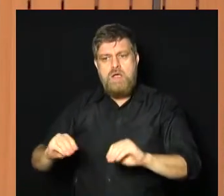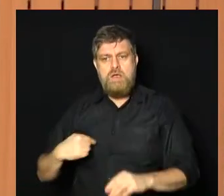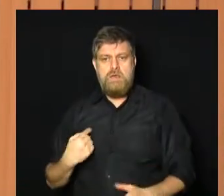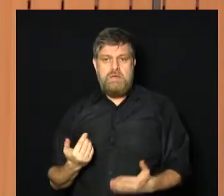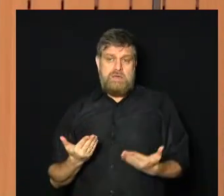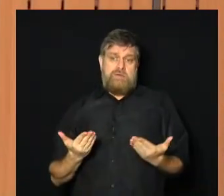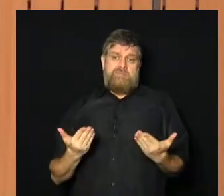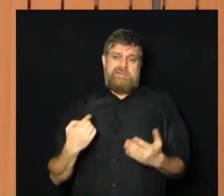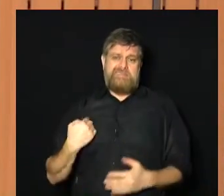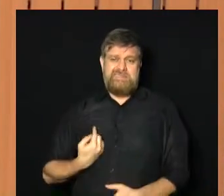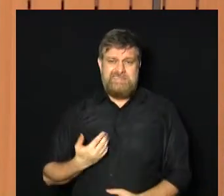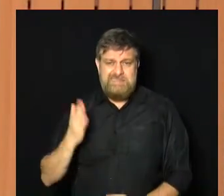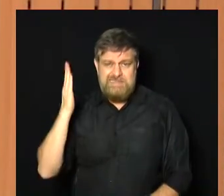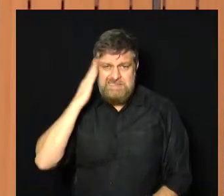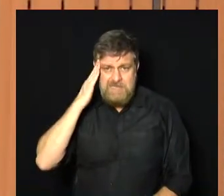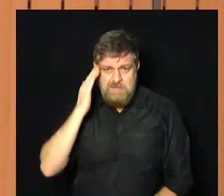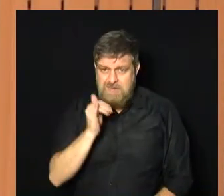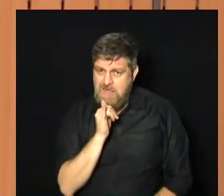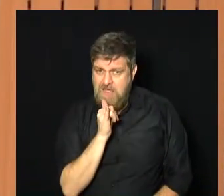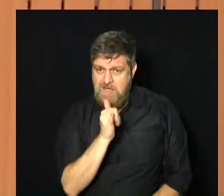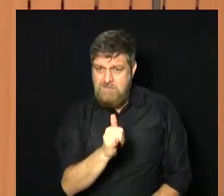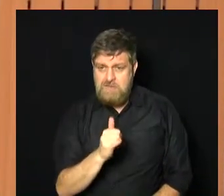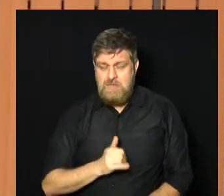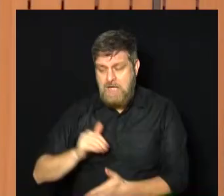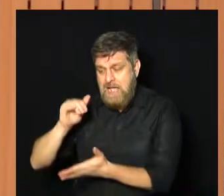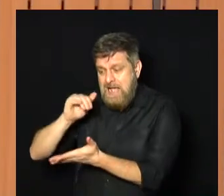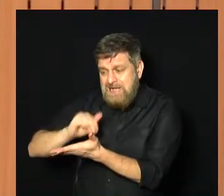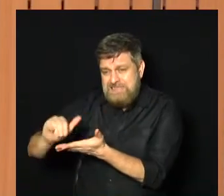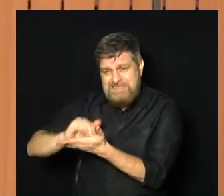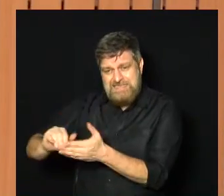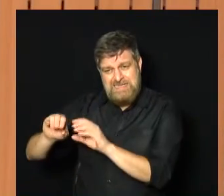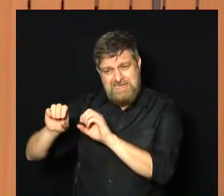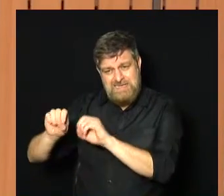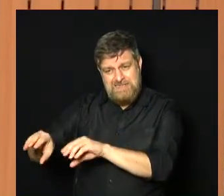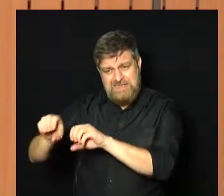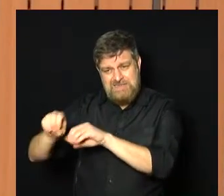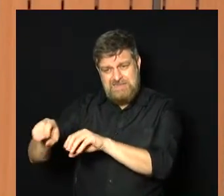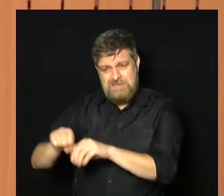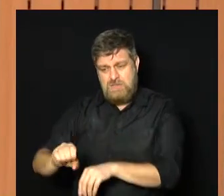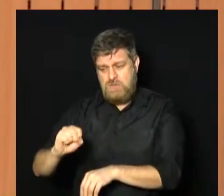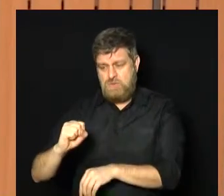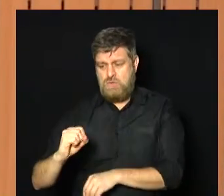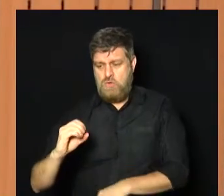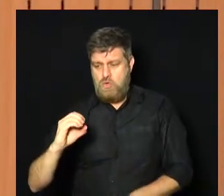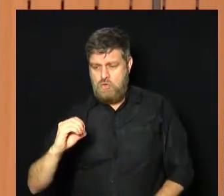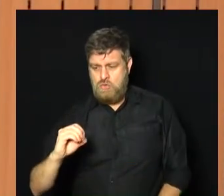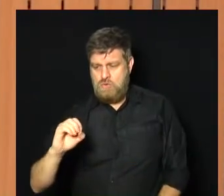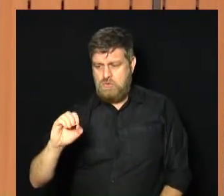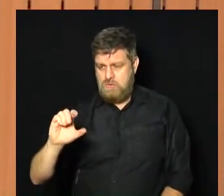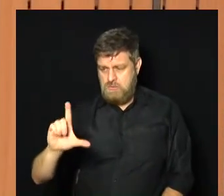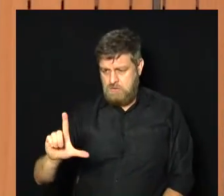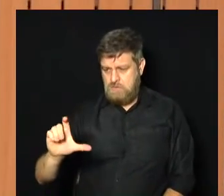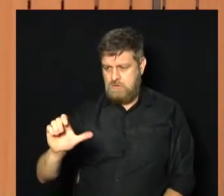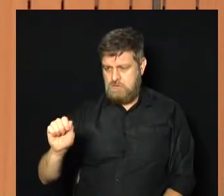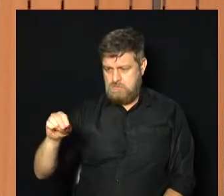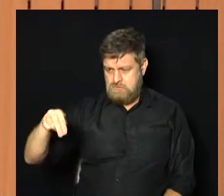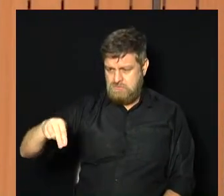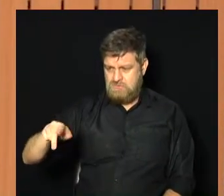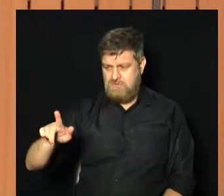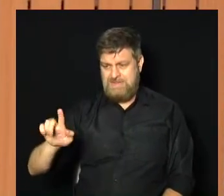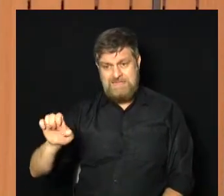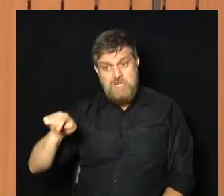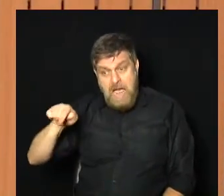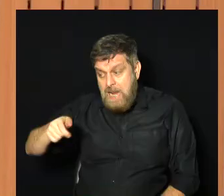Mas a gente tem que dizer que a secretária municipal de educação, a secretária Solange Pellicer, ela tem o dever